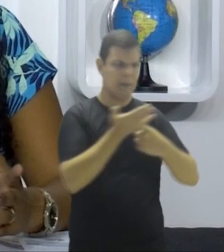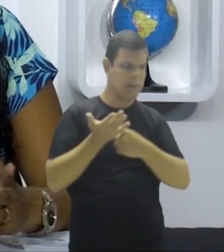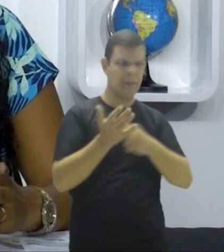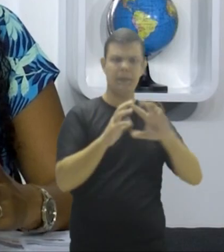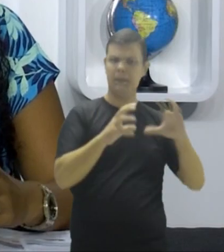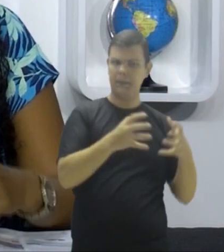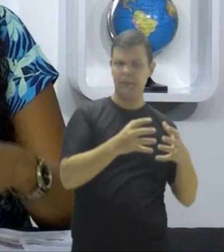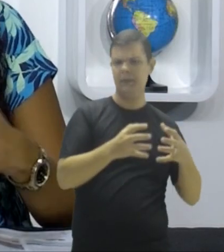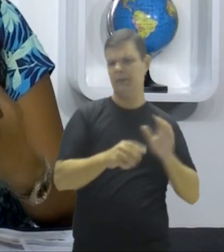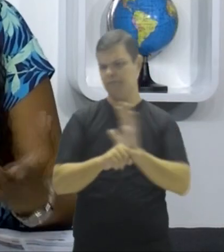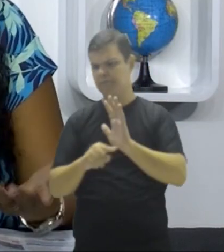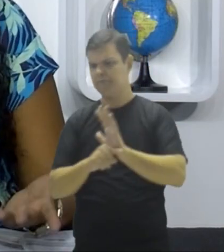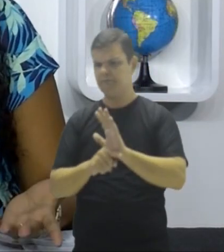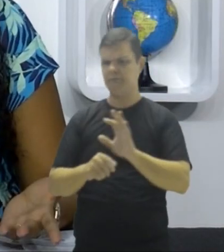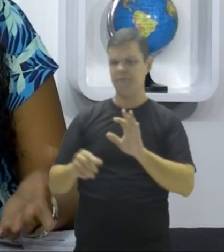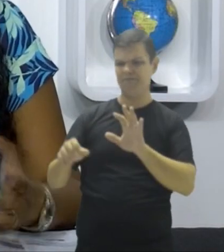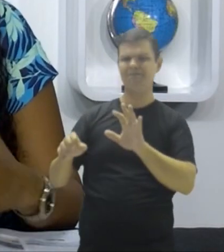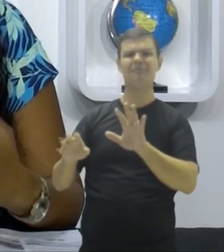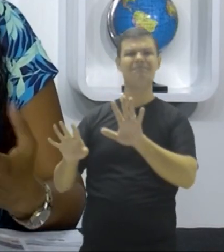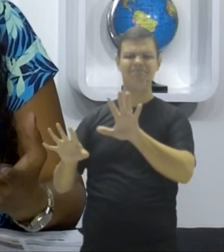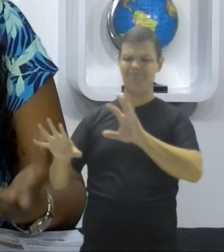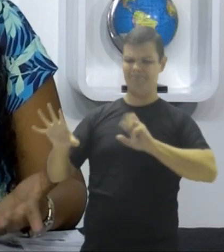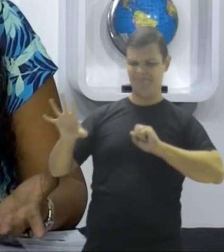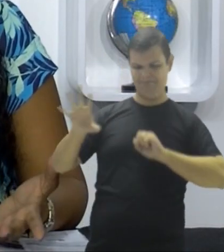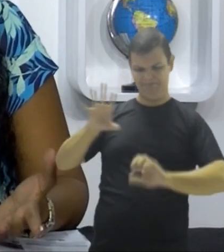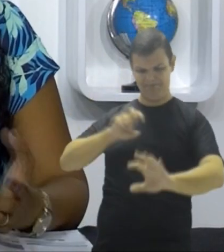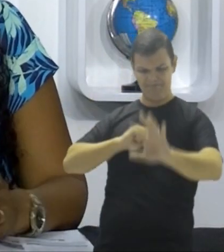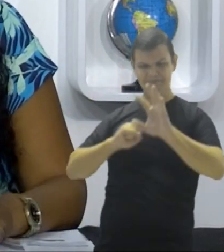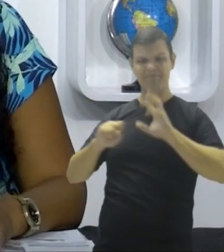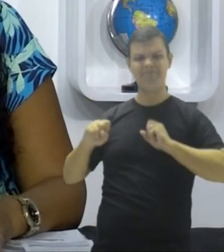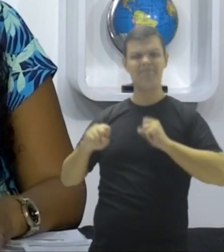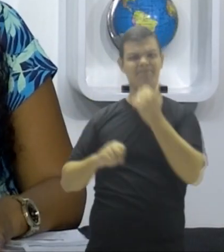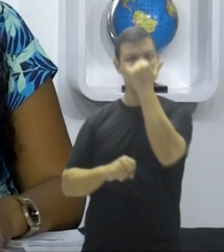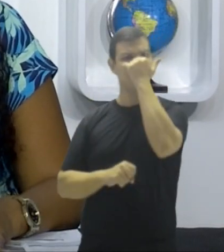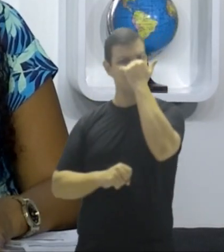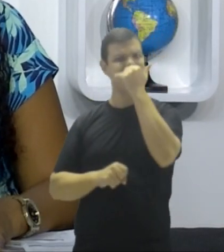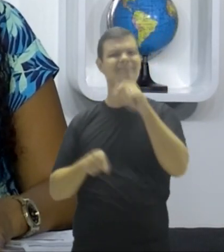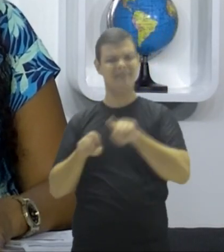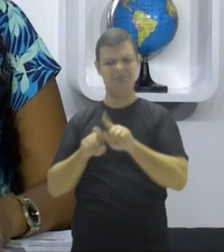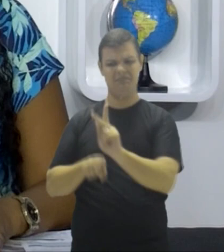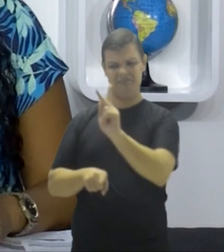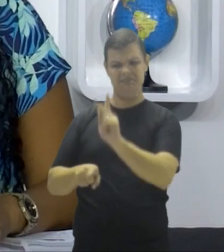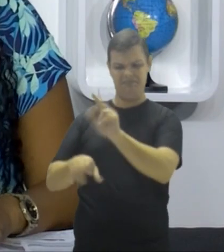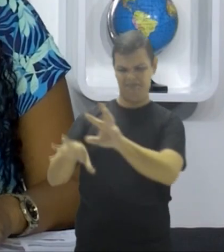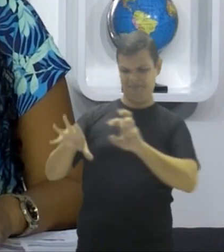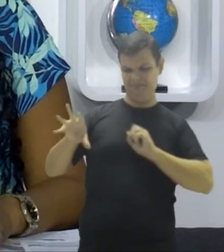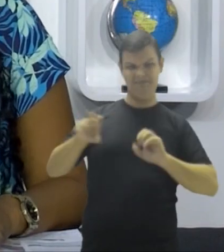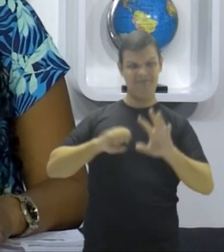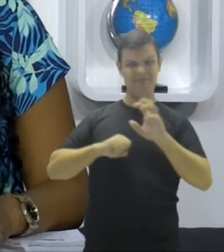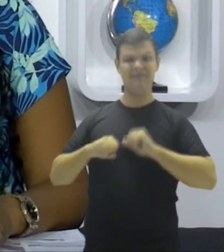governamentais que se envolveram acabaram também se contaminando, se intoxicando com esse petróleo cru.